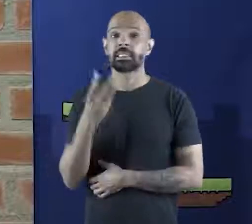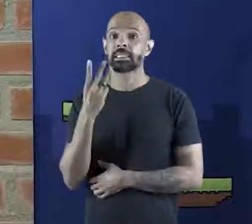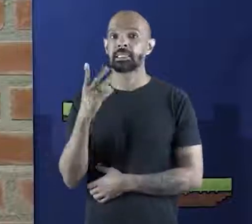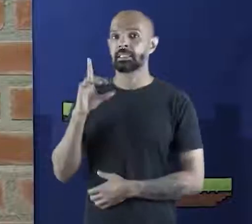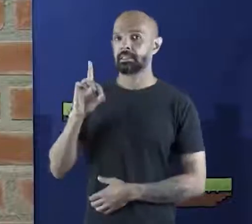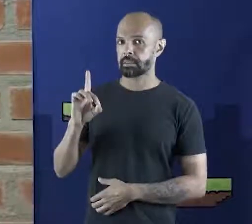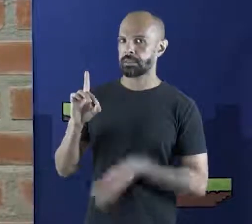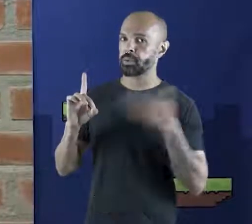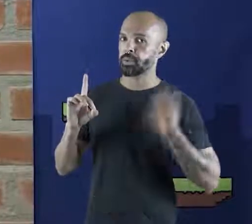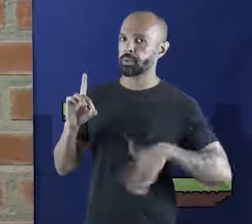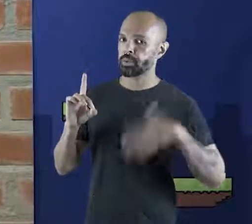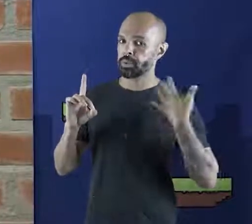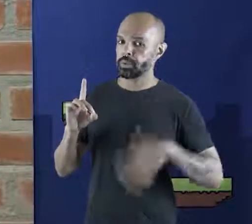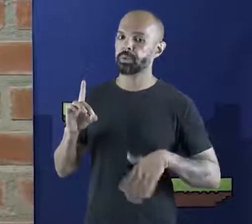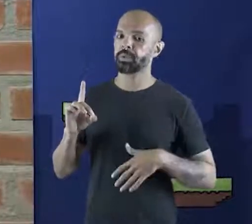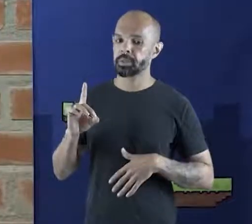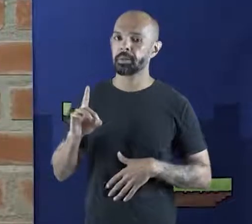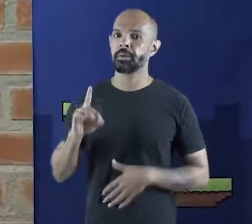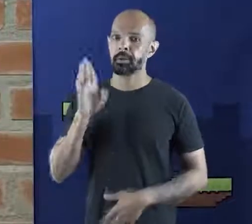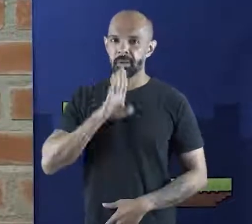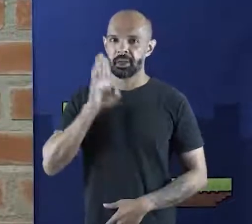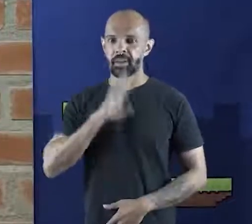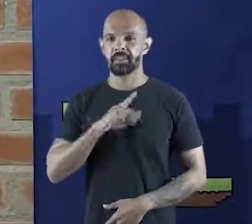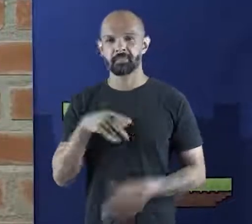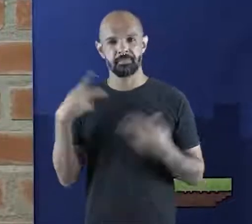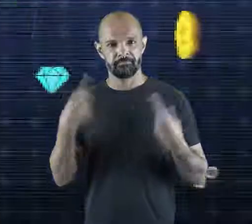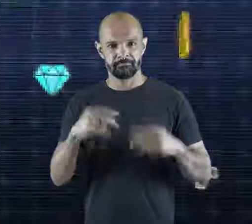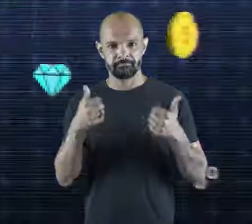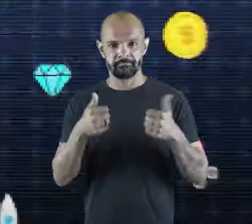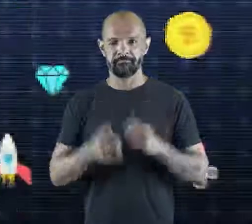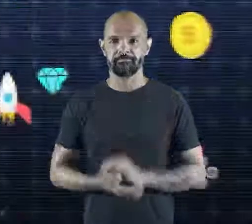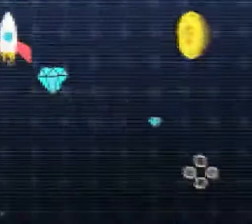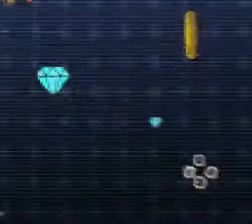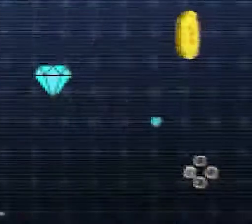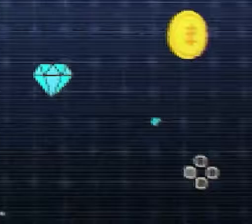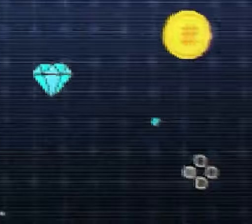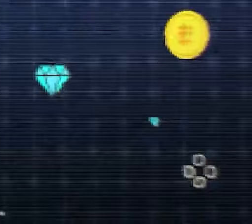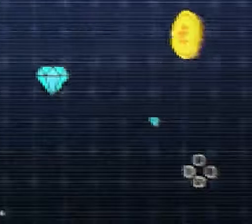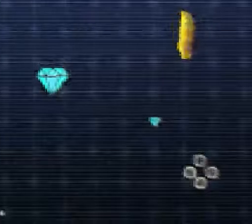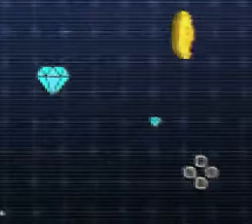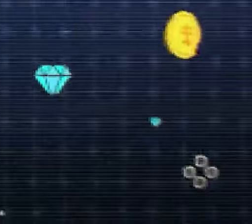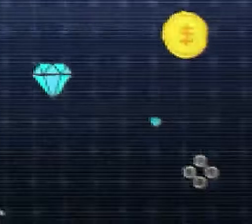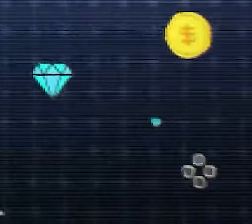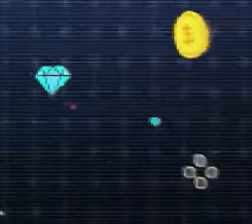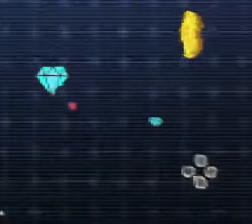gráficos 3D. Aí que vai ficar também muito bacana. Vamos nessa!